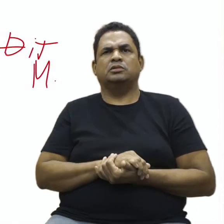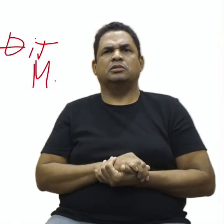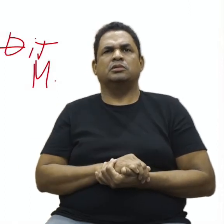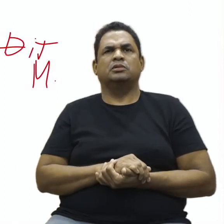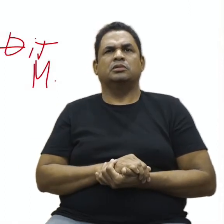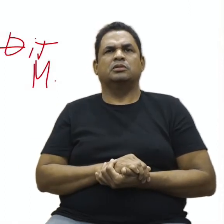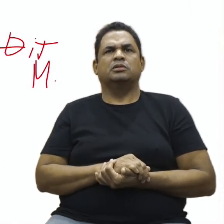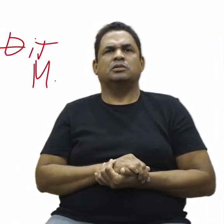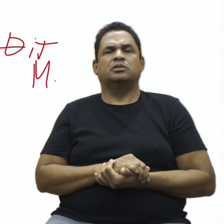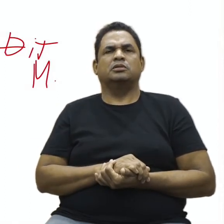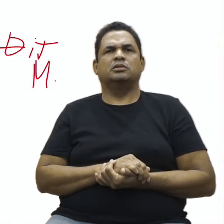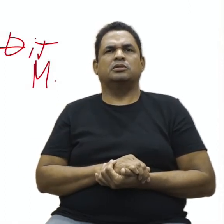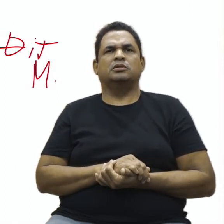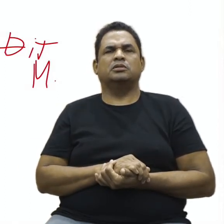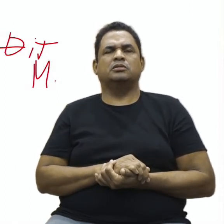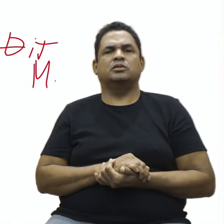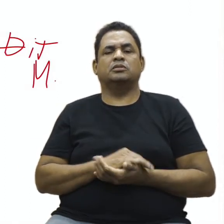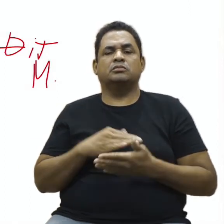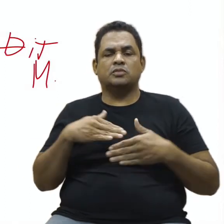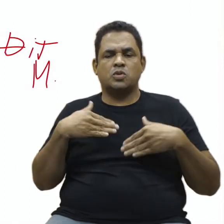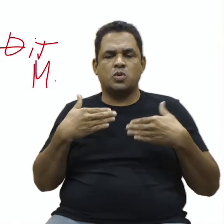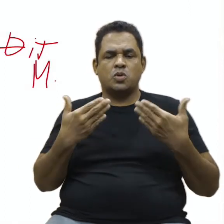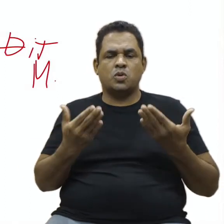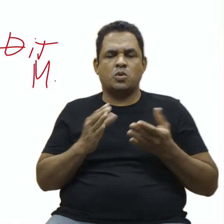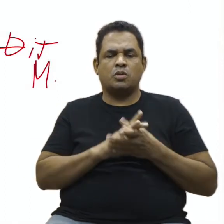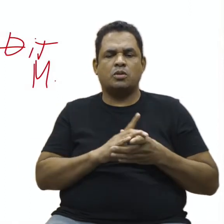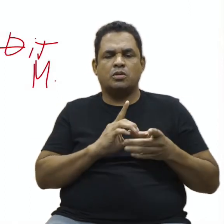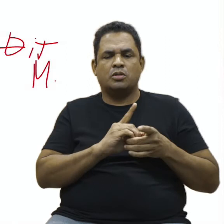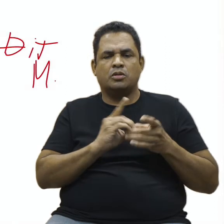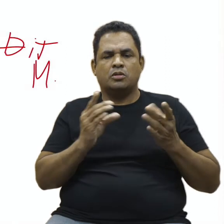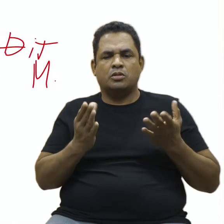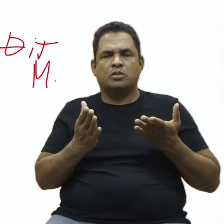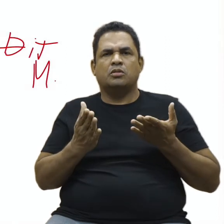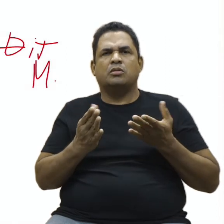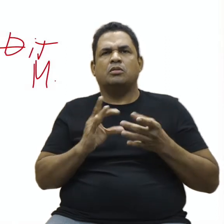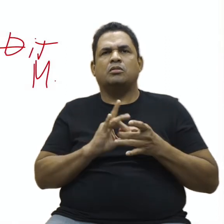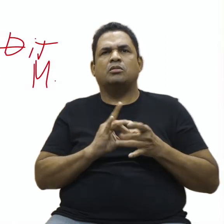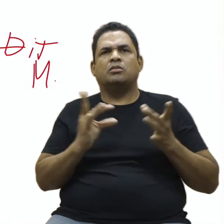Aqui ele diz que à medida que a democracia foi se